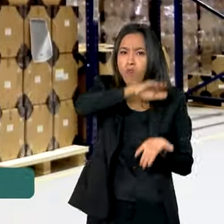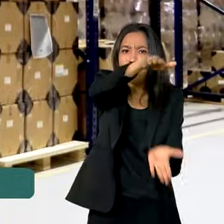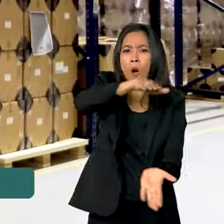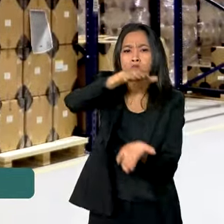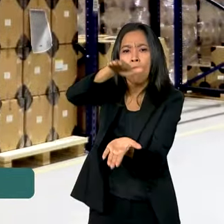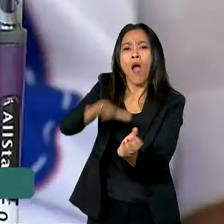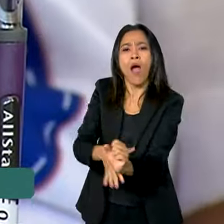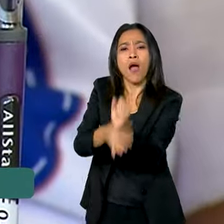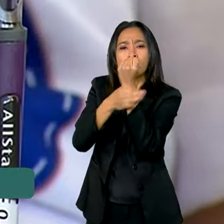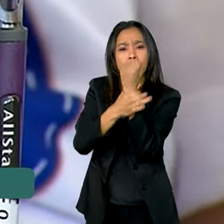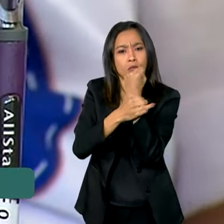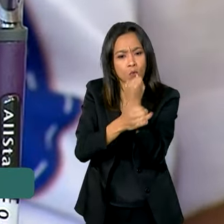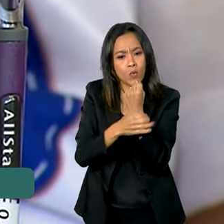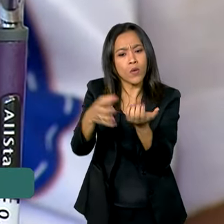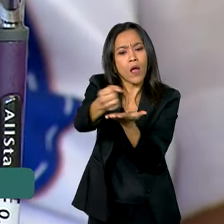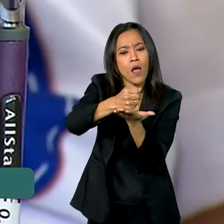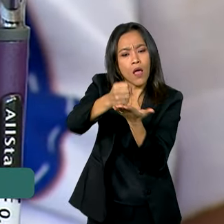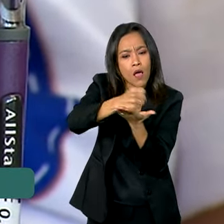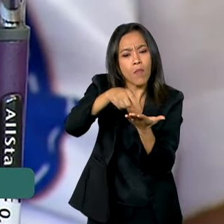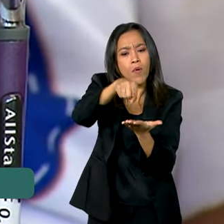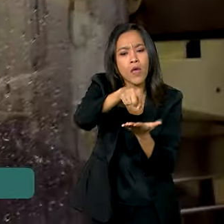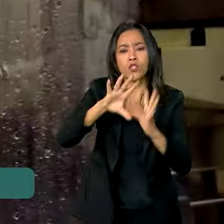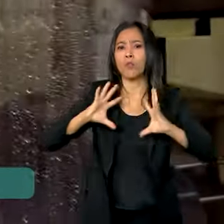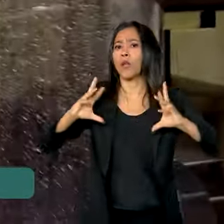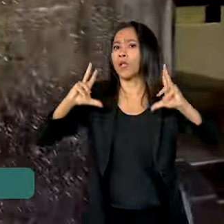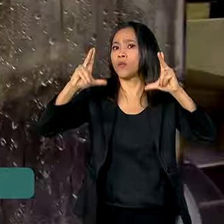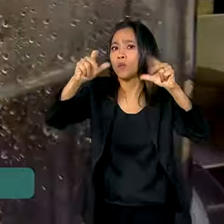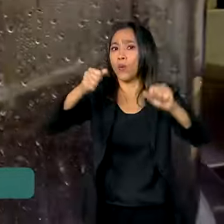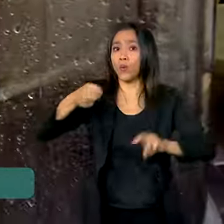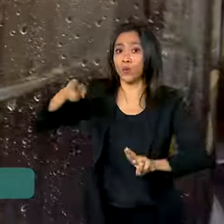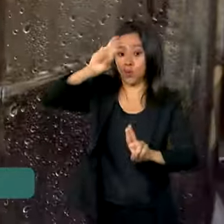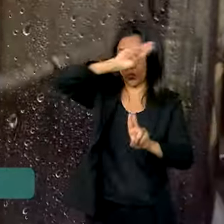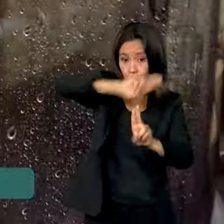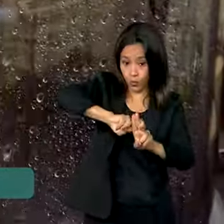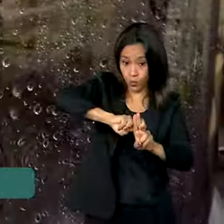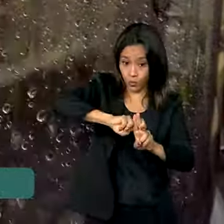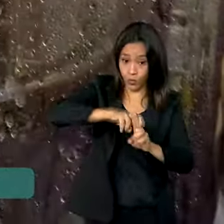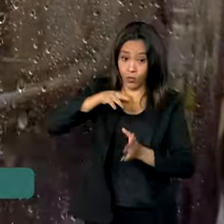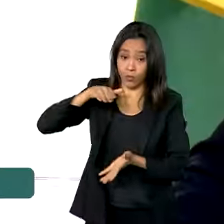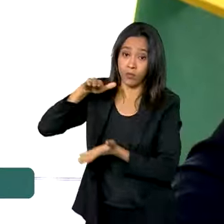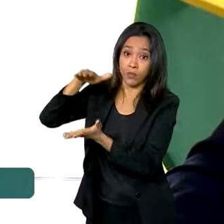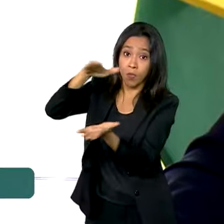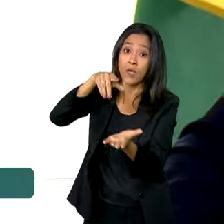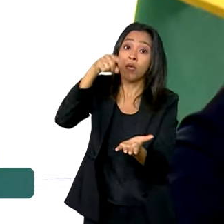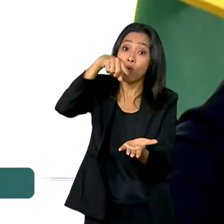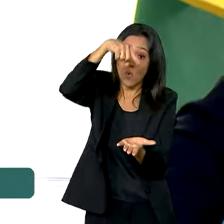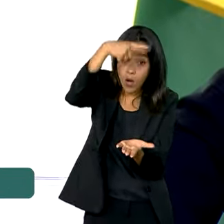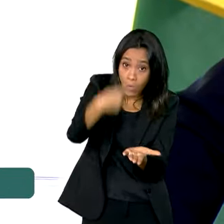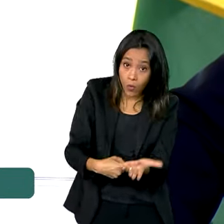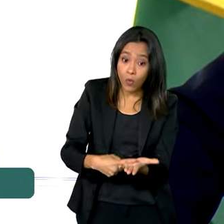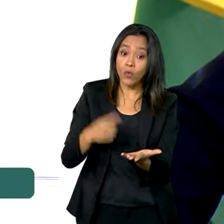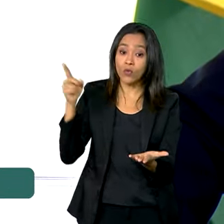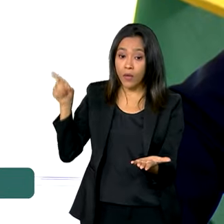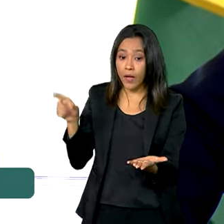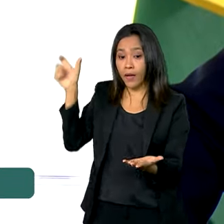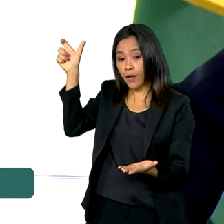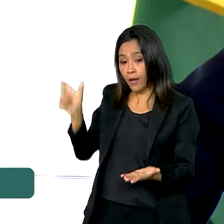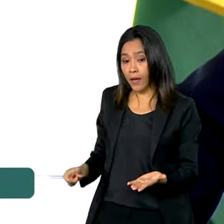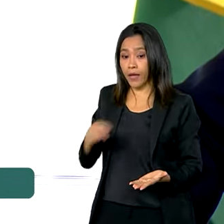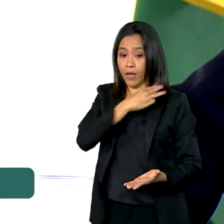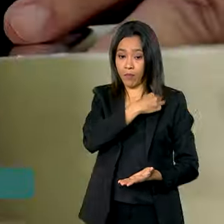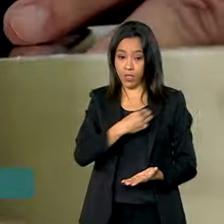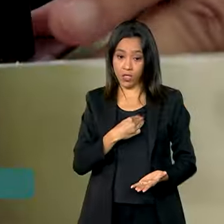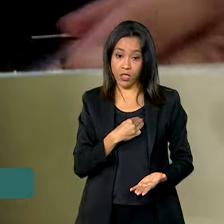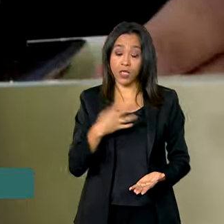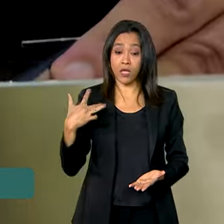medicamento a todos os pacientes atendidos pelo SUS. O acordo foi fechado durante uma reunião da ministra da Saúde, Nísia